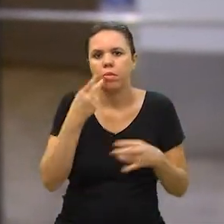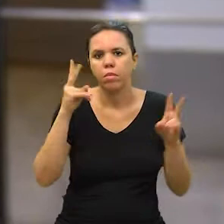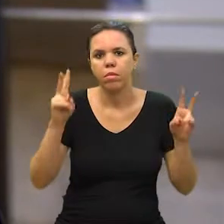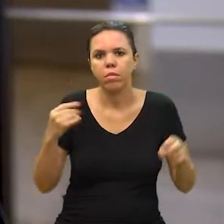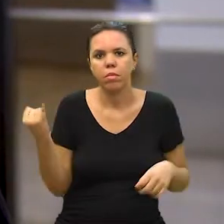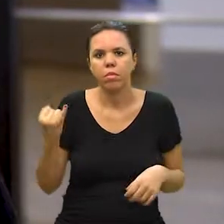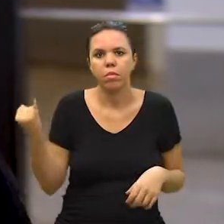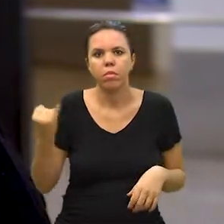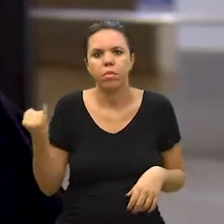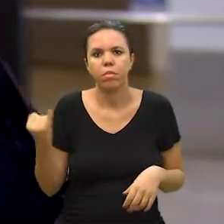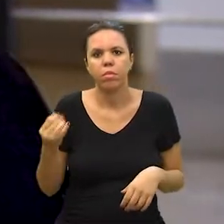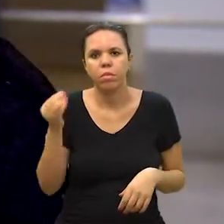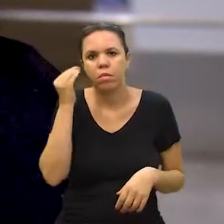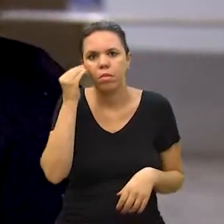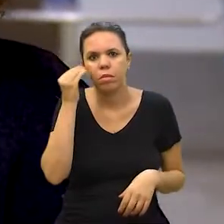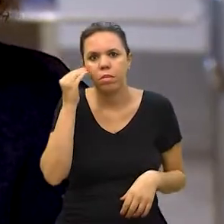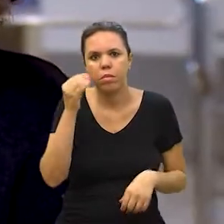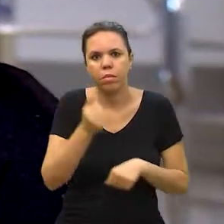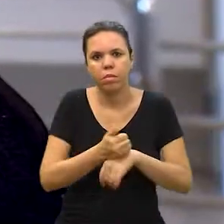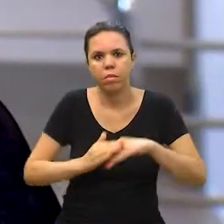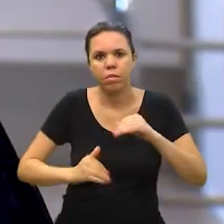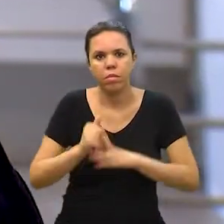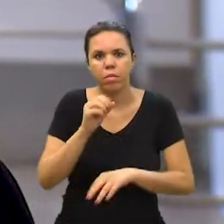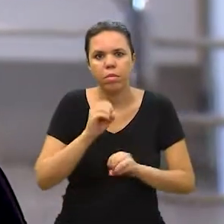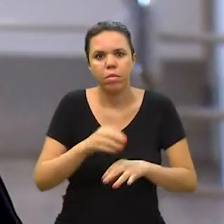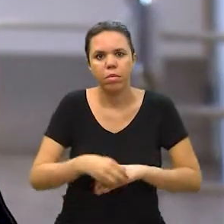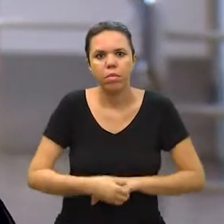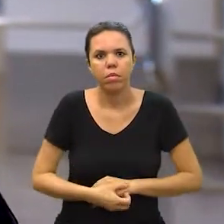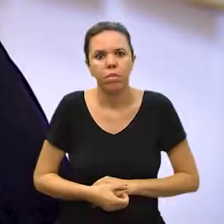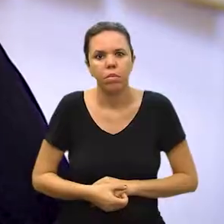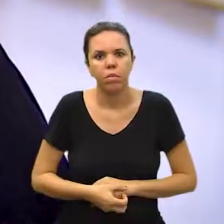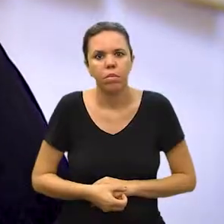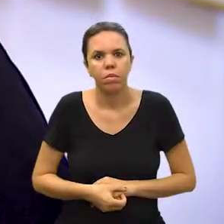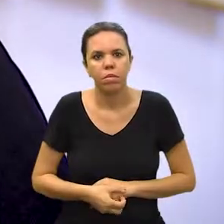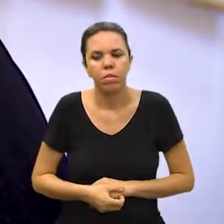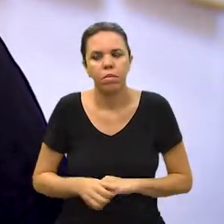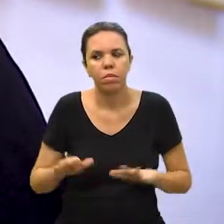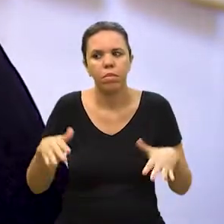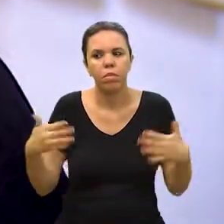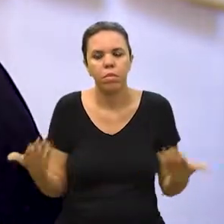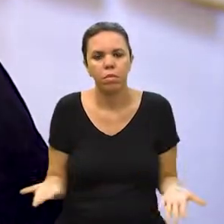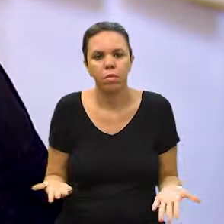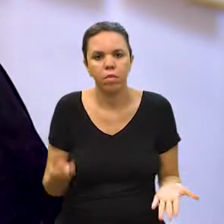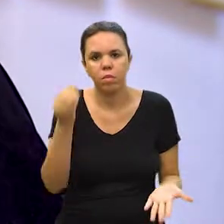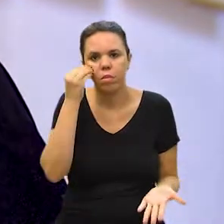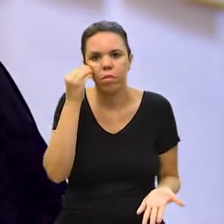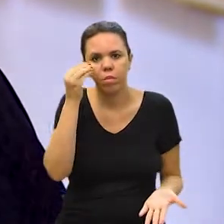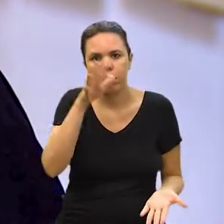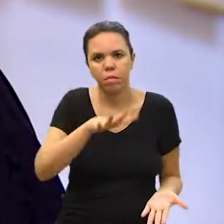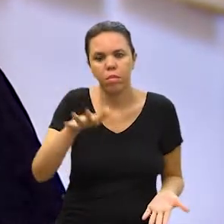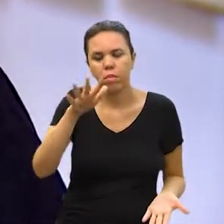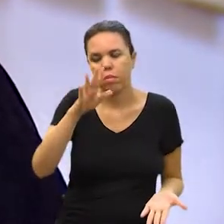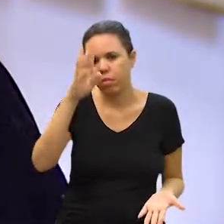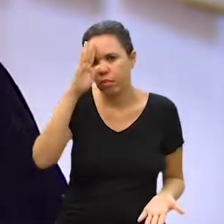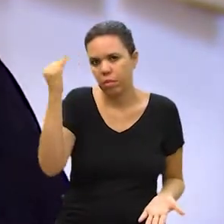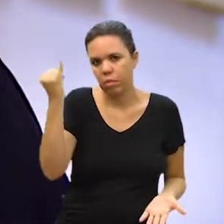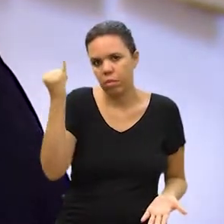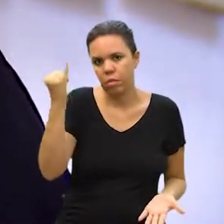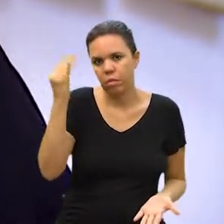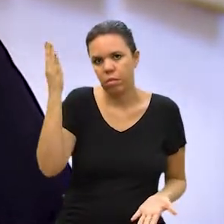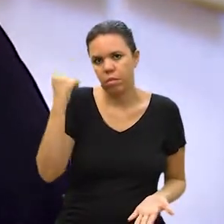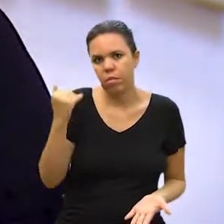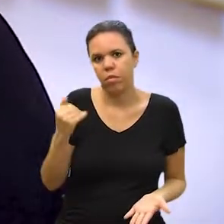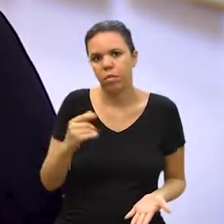comentou sobre a importância da testagem dos profissionais da educação gente viu quanto a testagem ela é